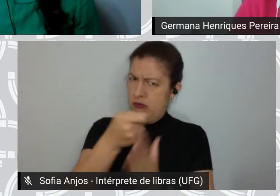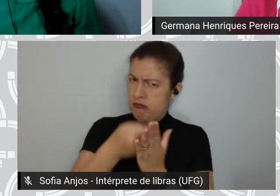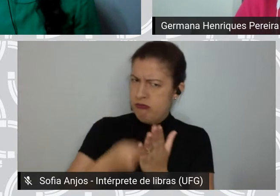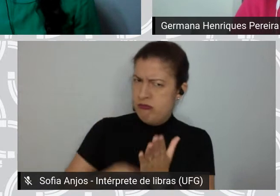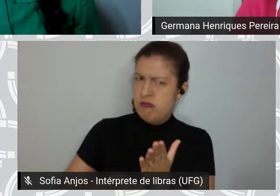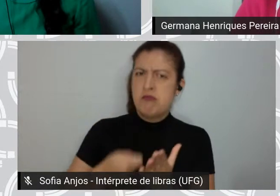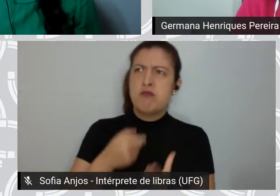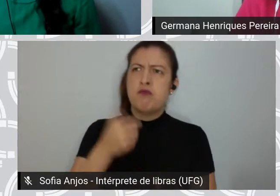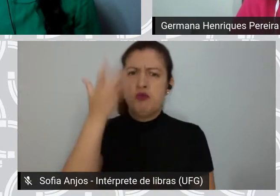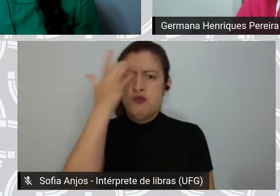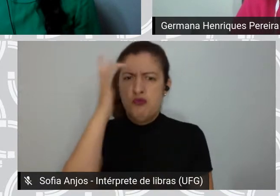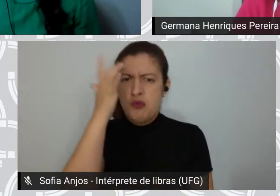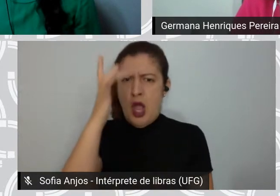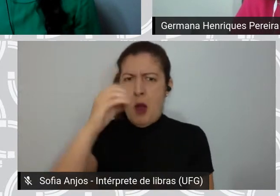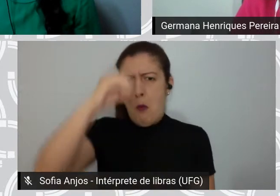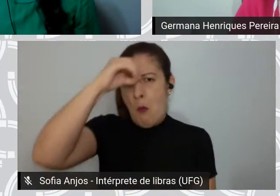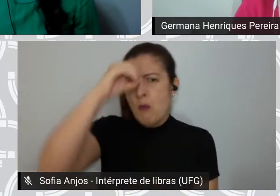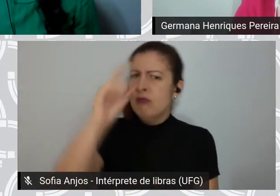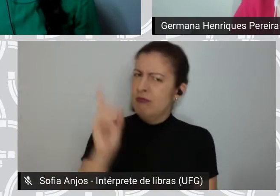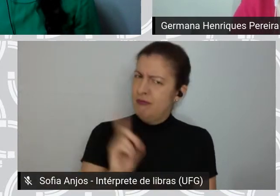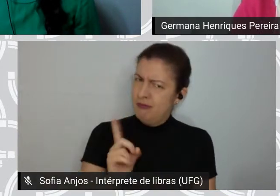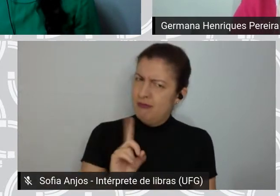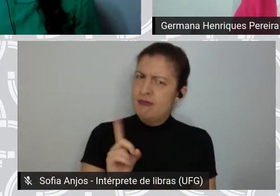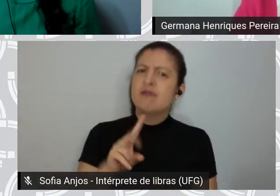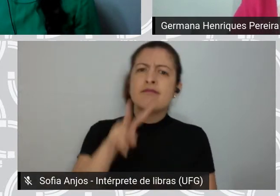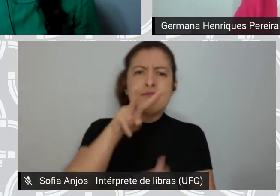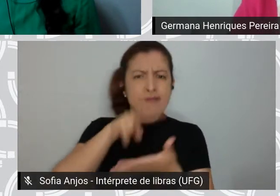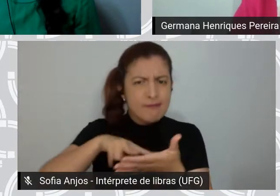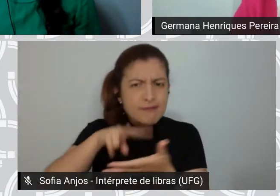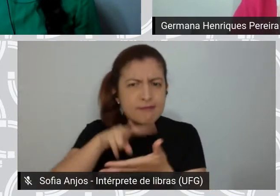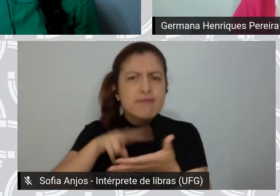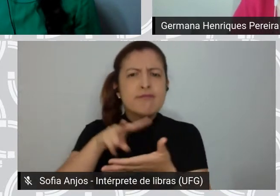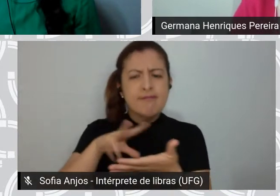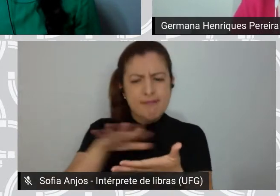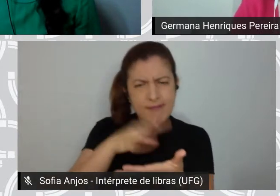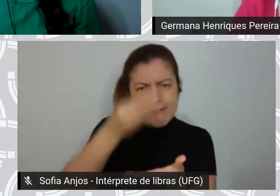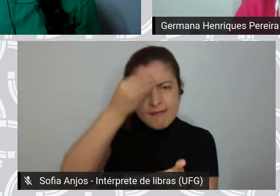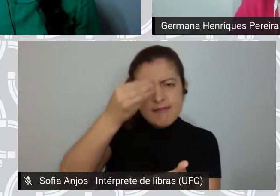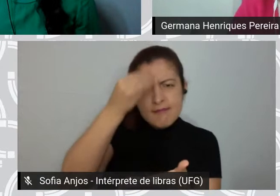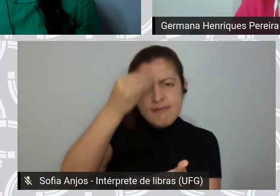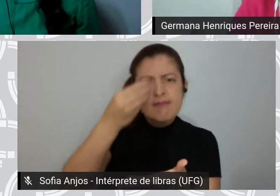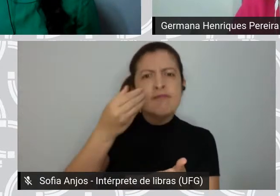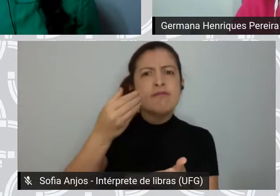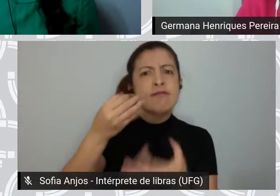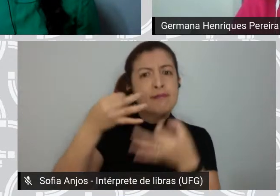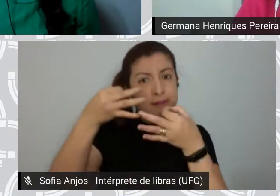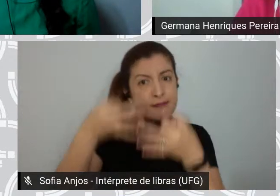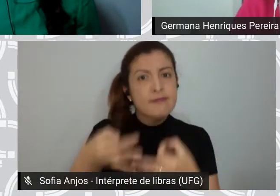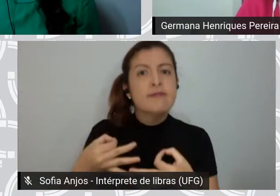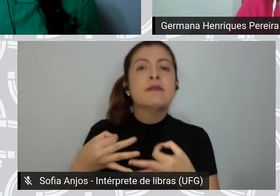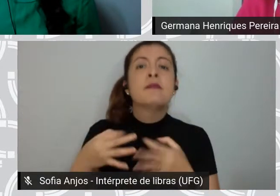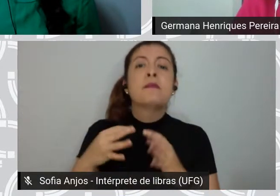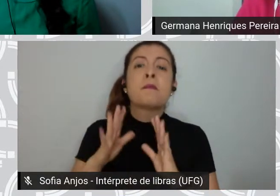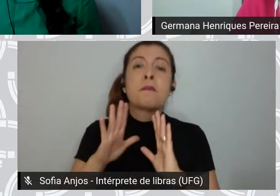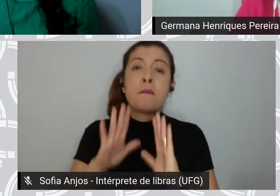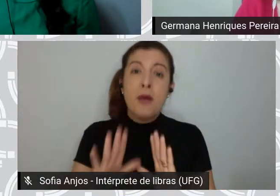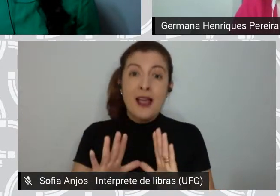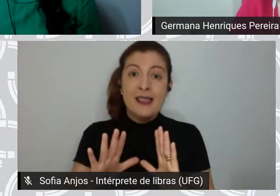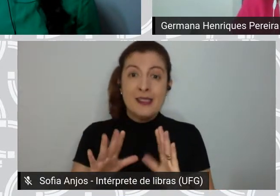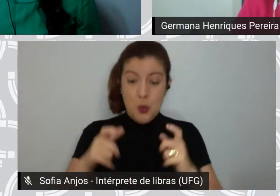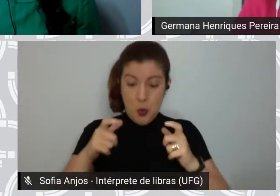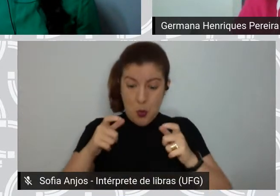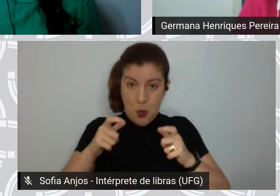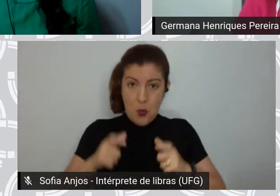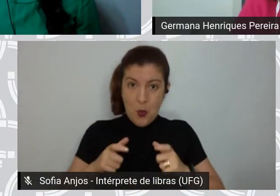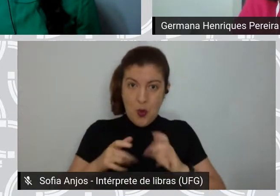texto da Carolina está exatamente no depoimento que ela dá desse lugar que ela habita, as margens do que